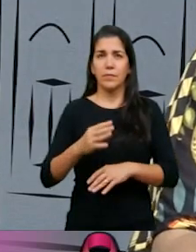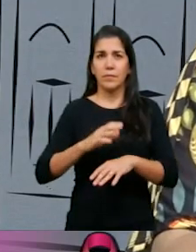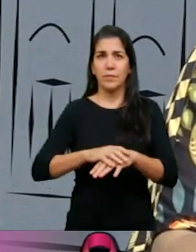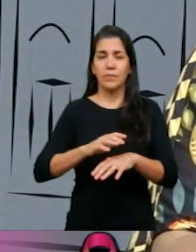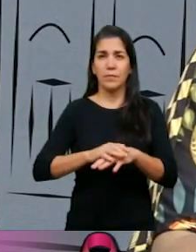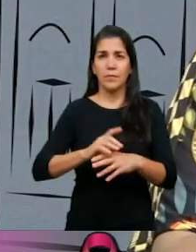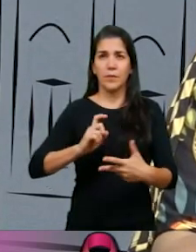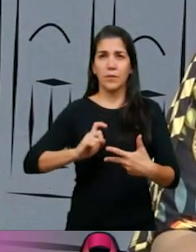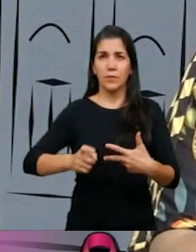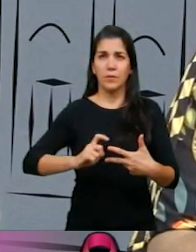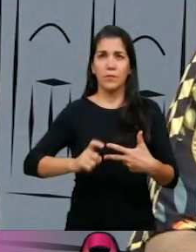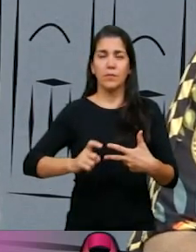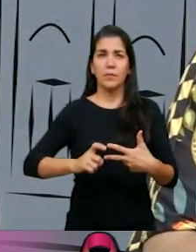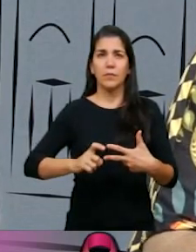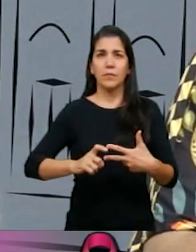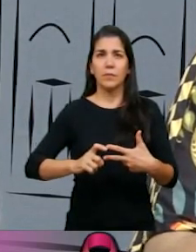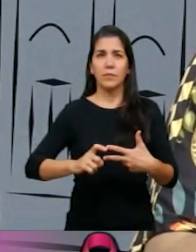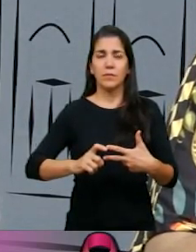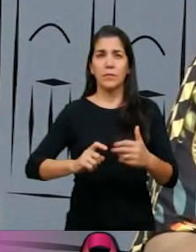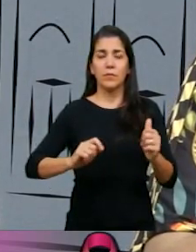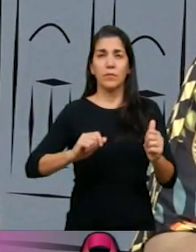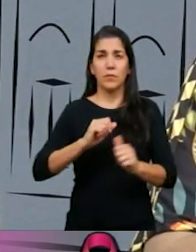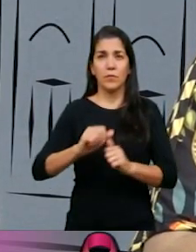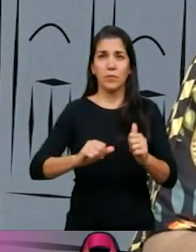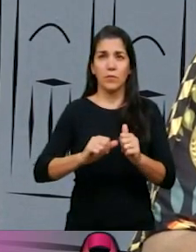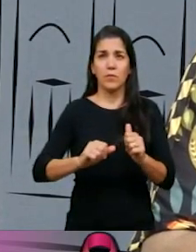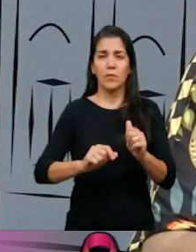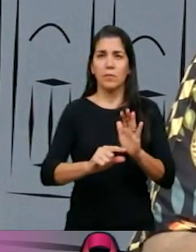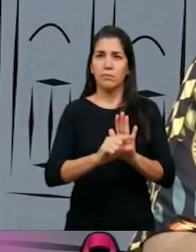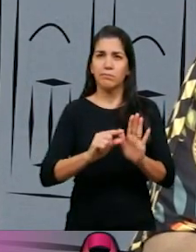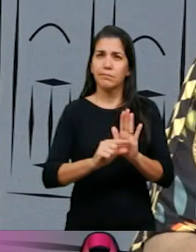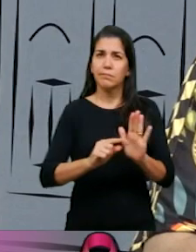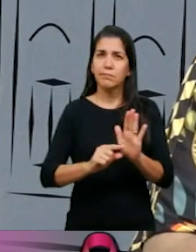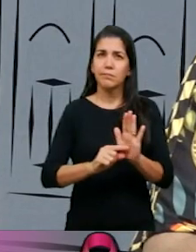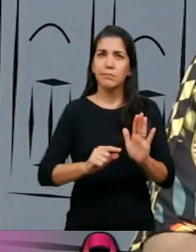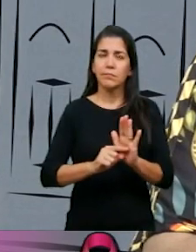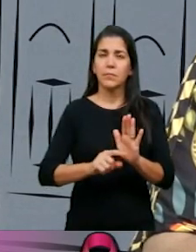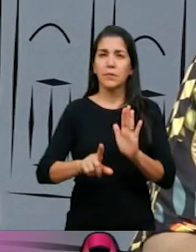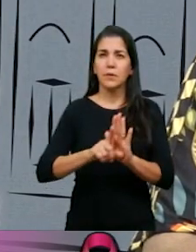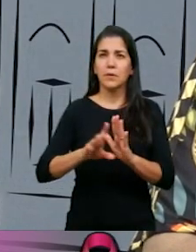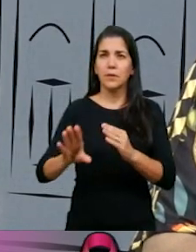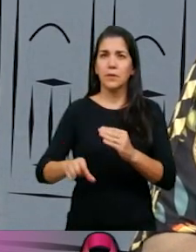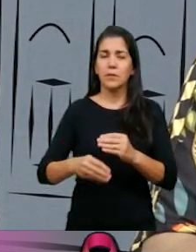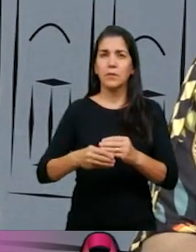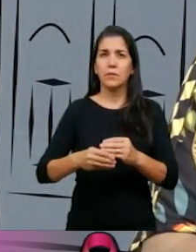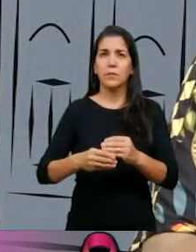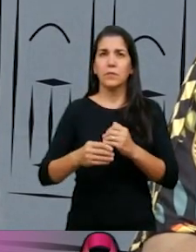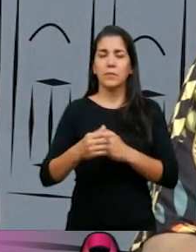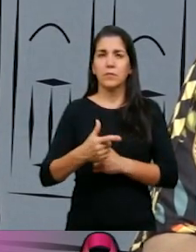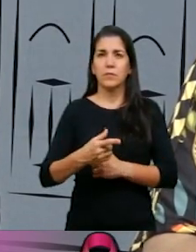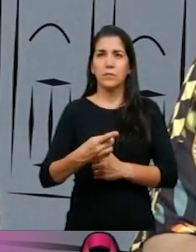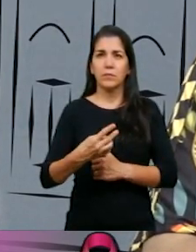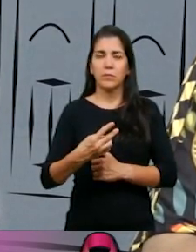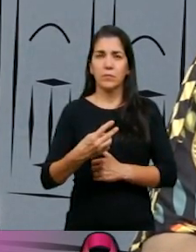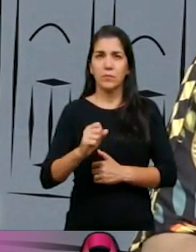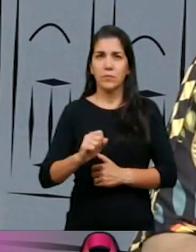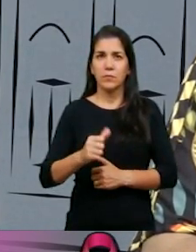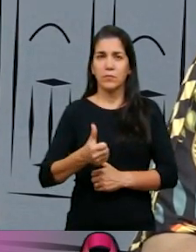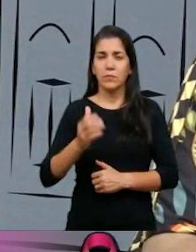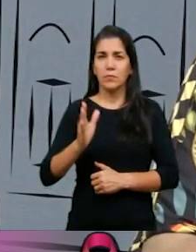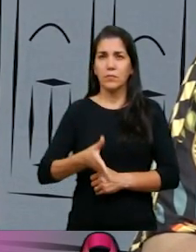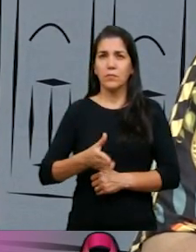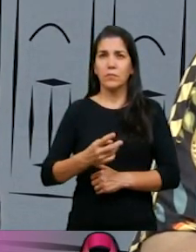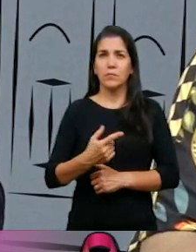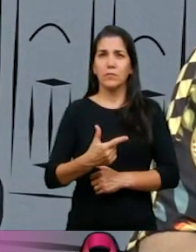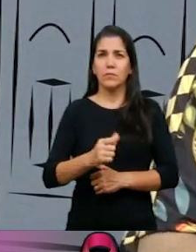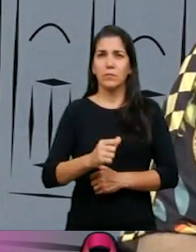do Executivo Municipal, que altera dispositivos da lei complementar número 281 de 1º de